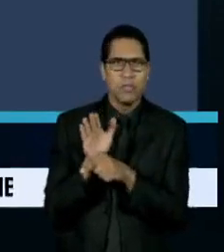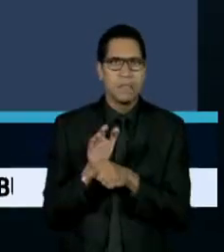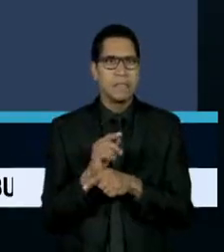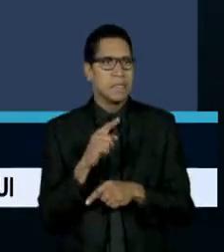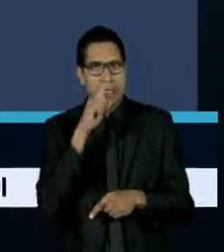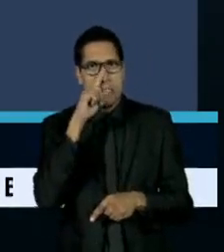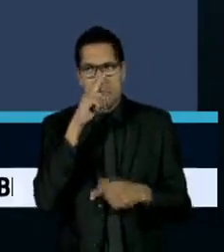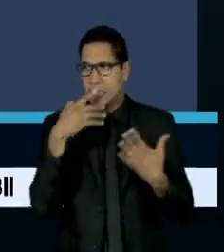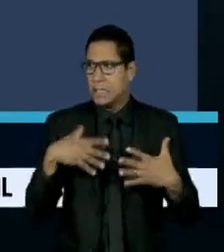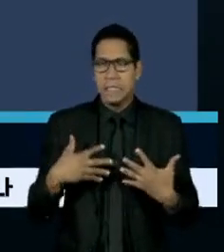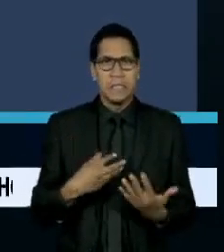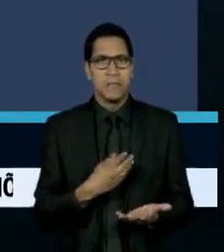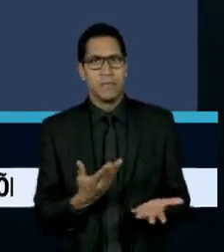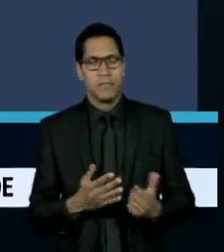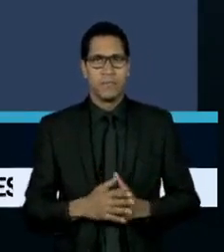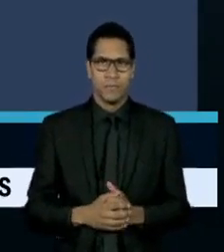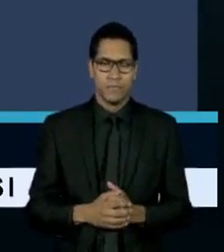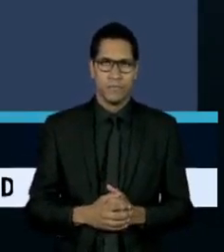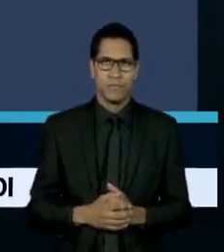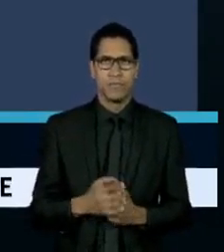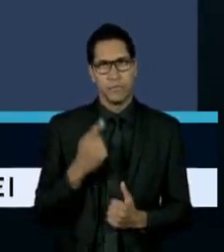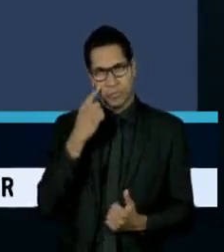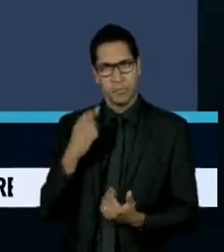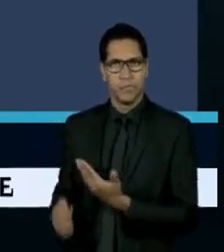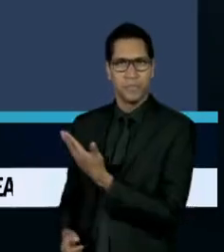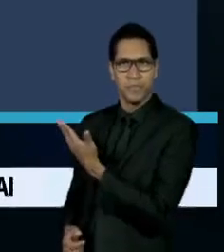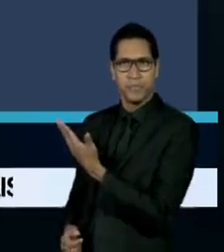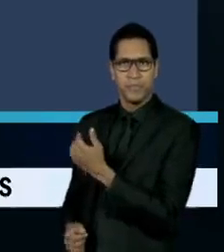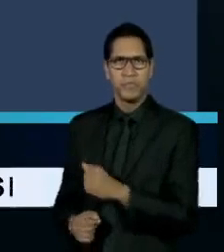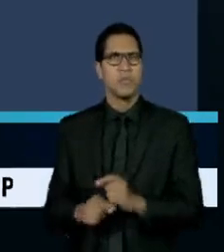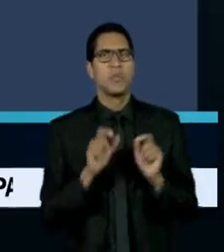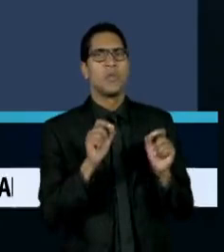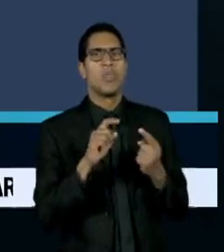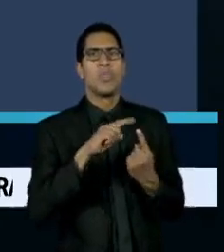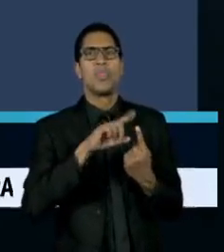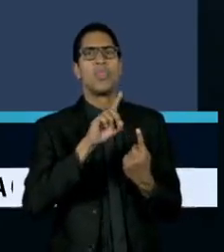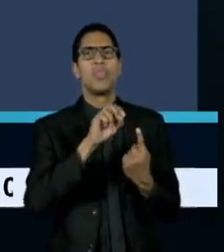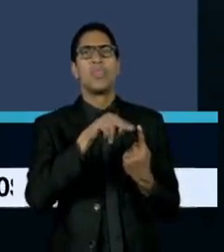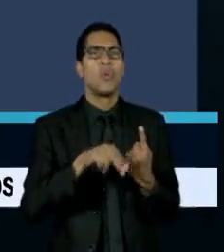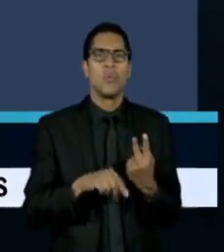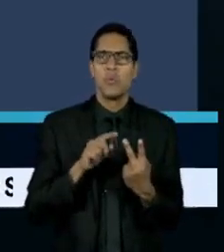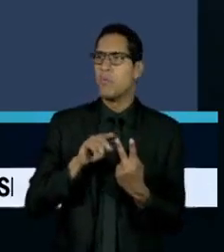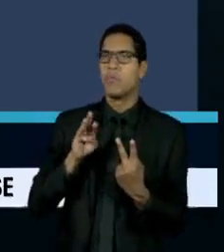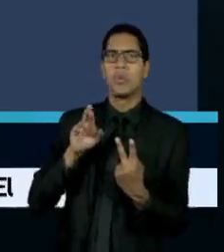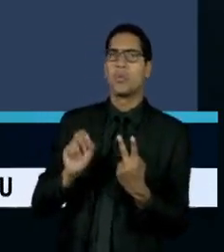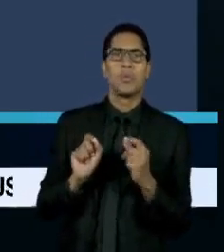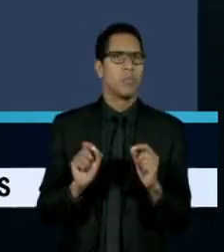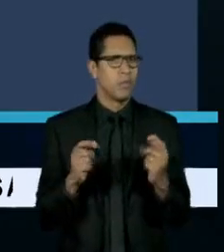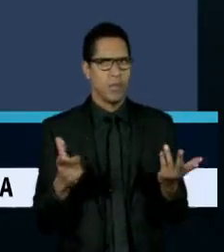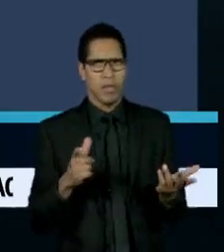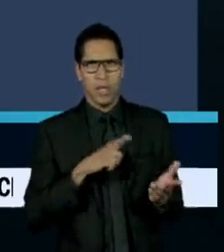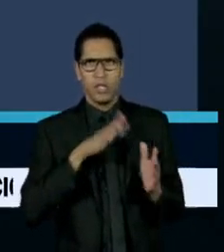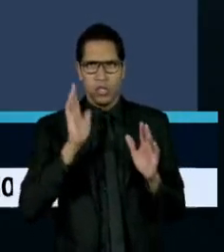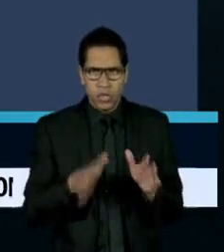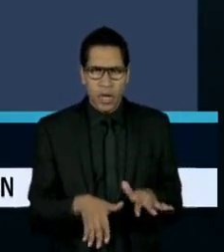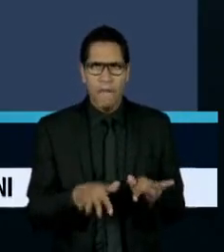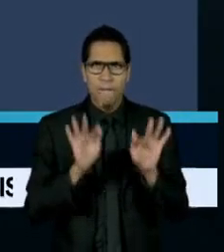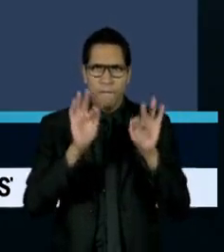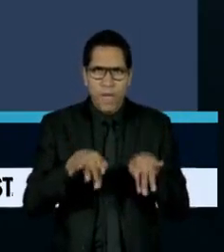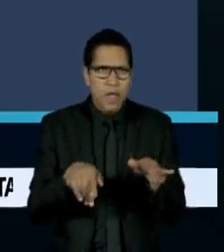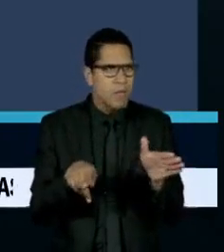Algumas perguntas do caso Dom e Bruno estão sem respostas. Por que a Polícia Federal quer encerrar o caso